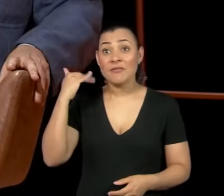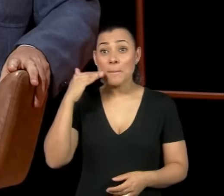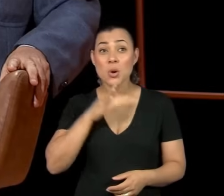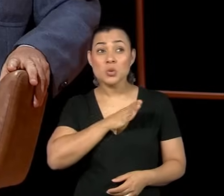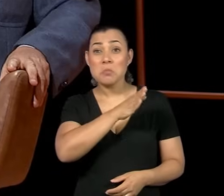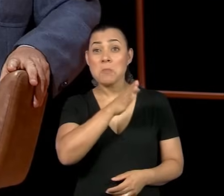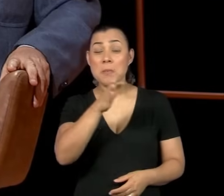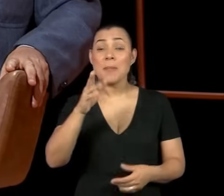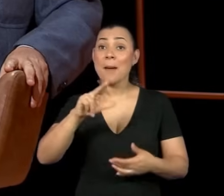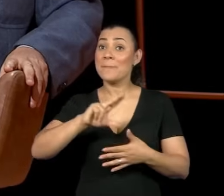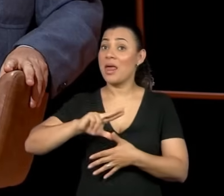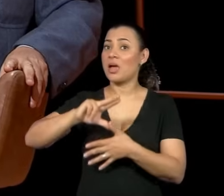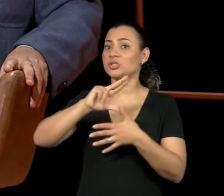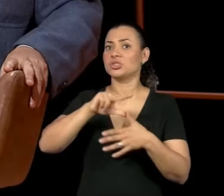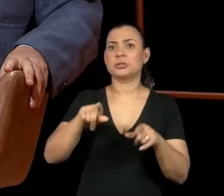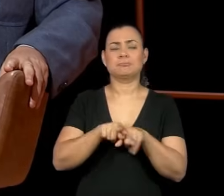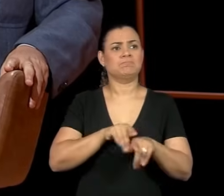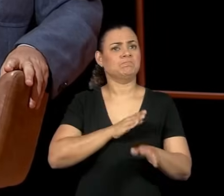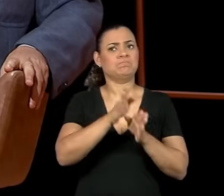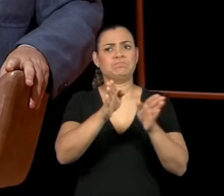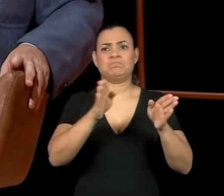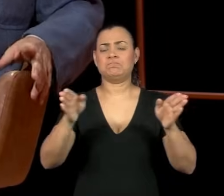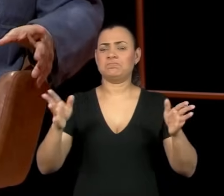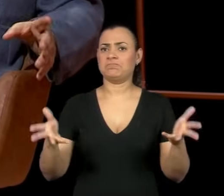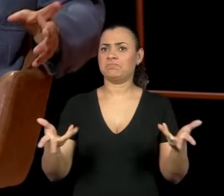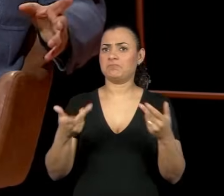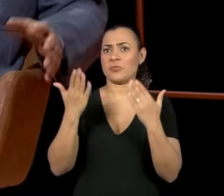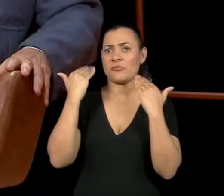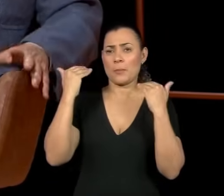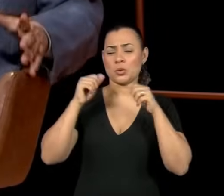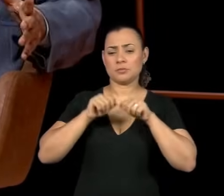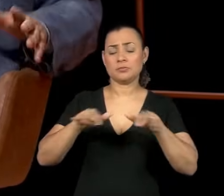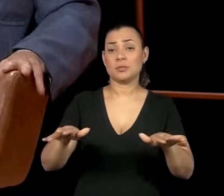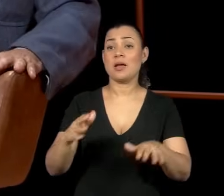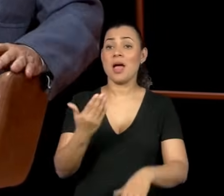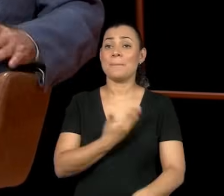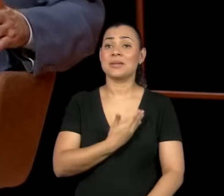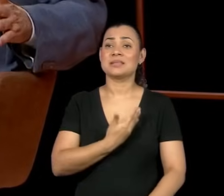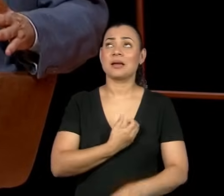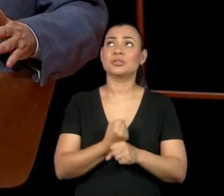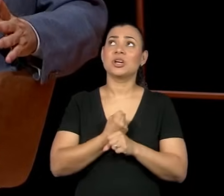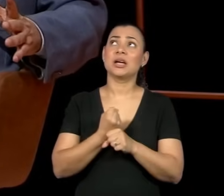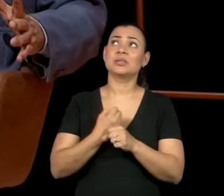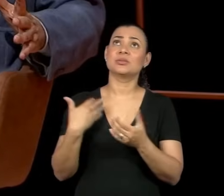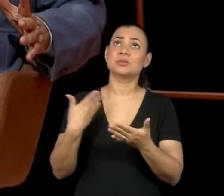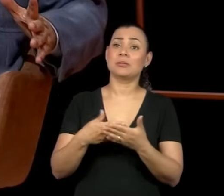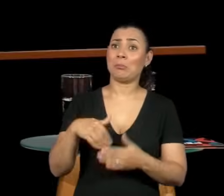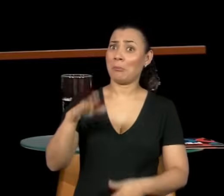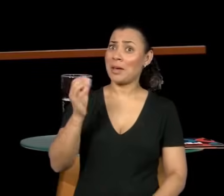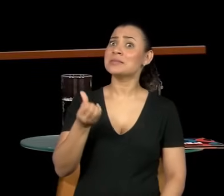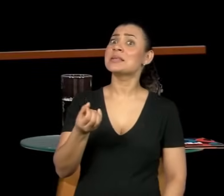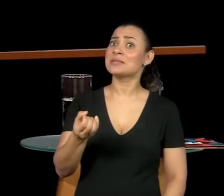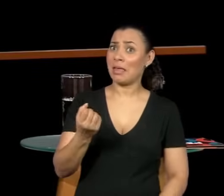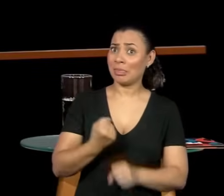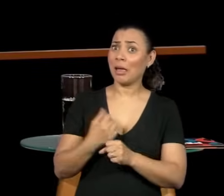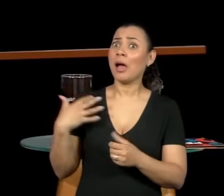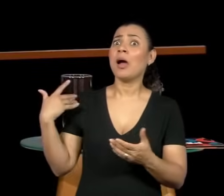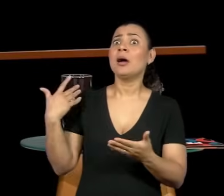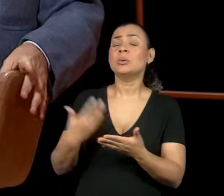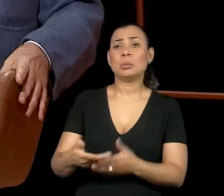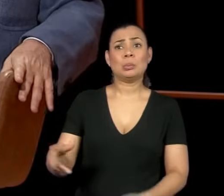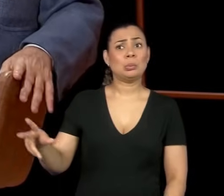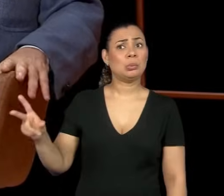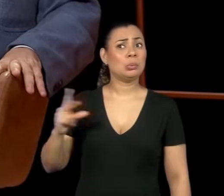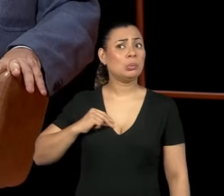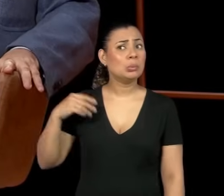em toda a América Latina. E é uma amizade de mais de 60 anos. E quando o Marcos Maynard